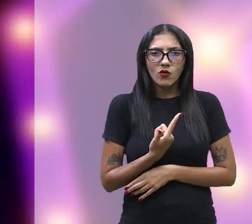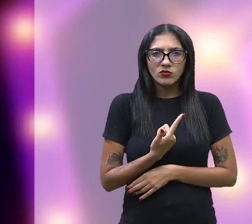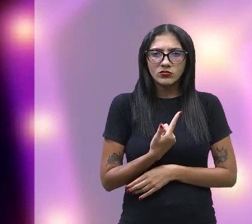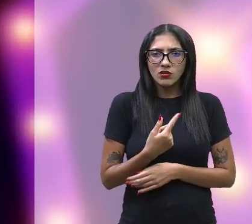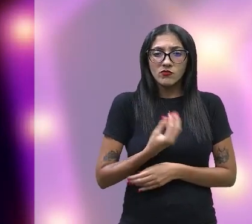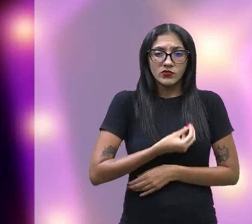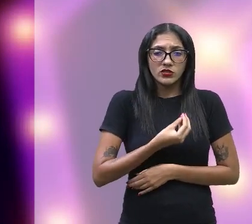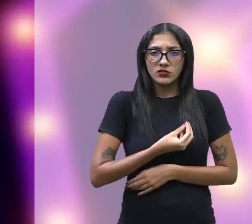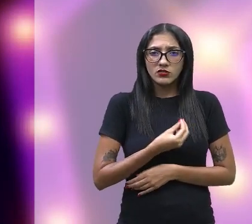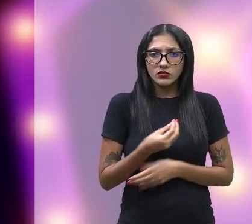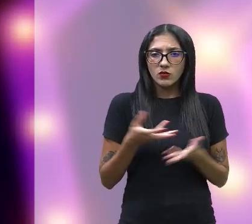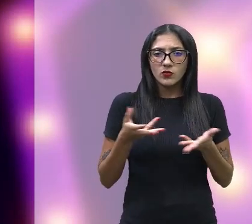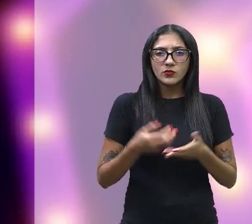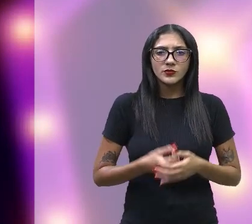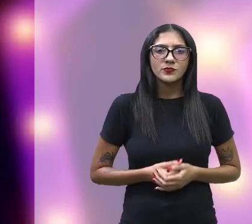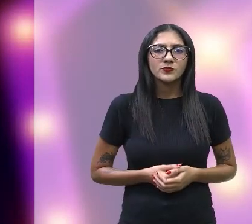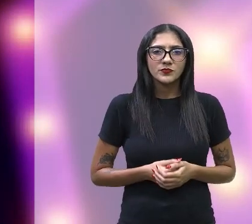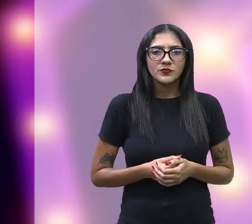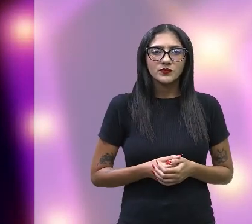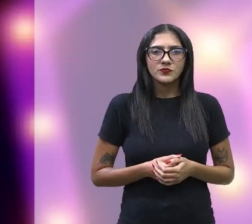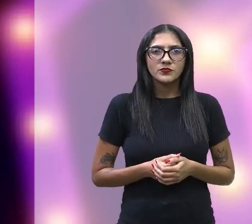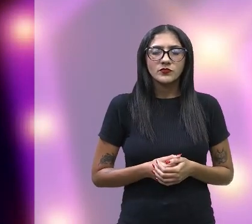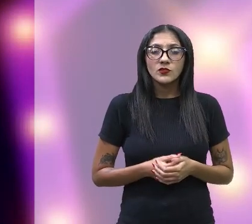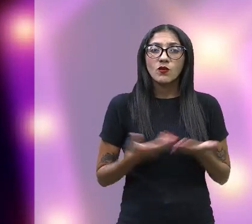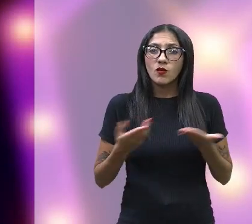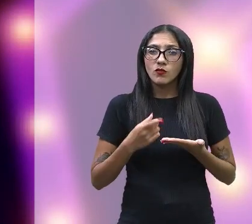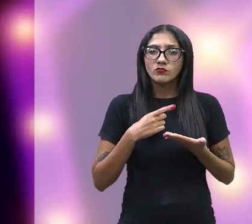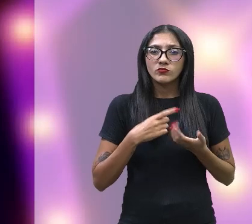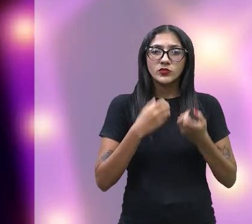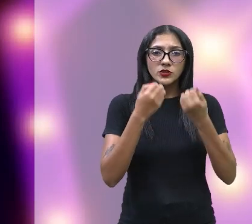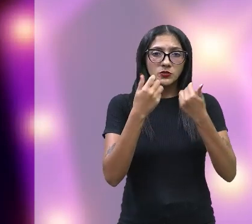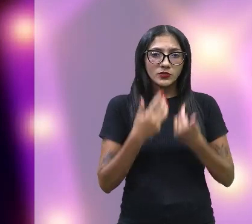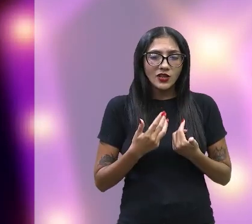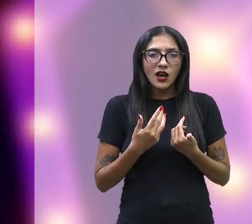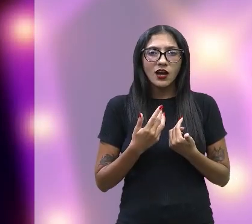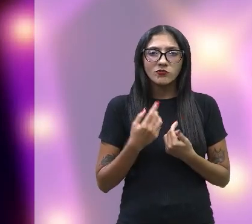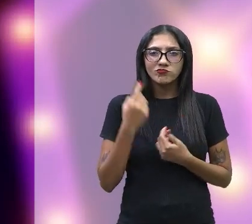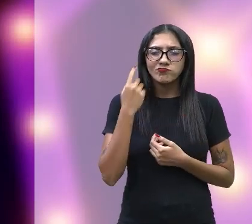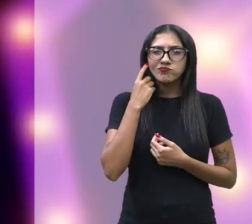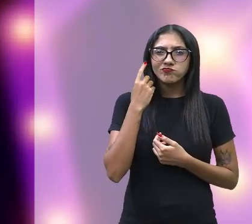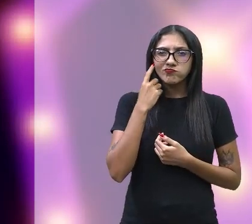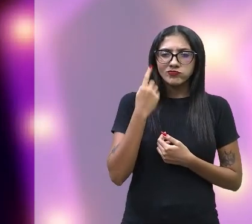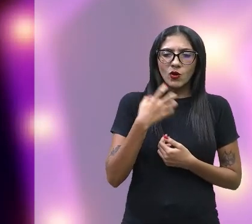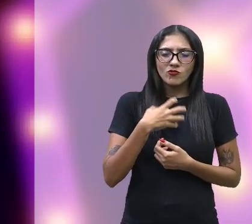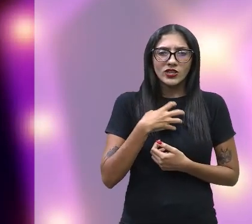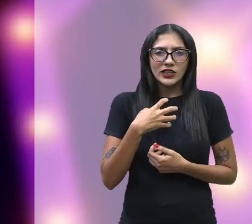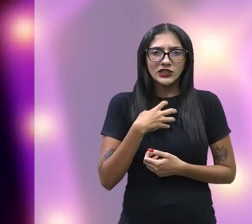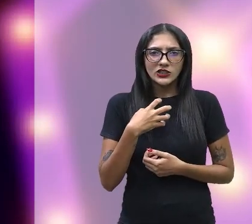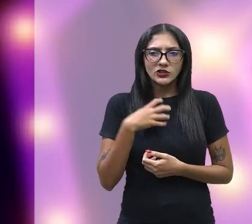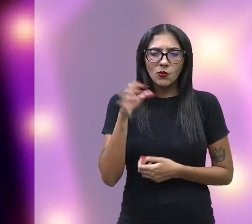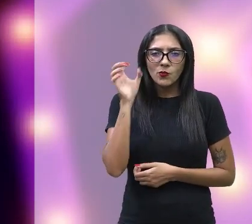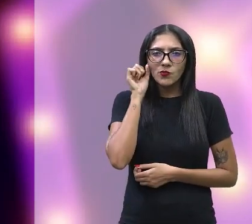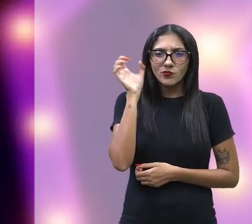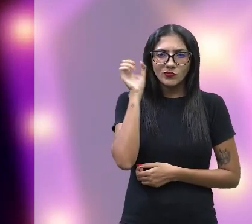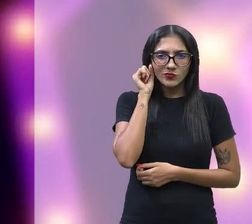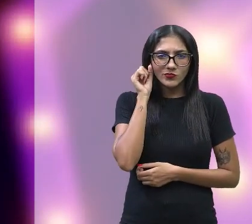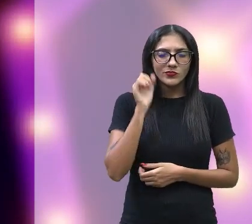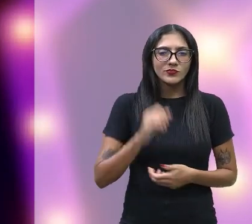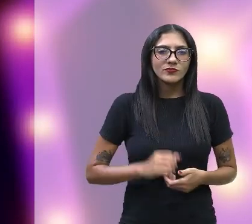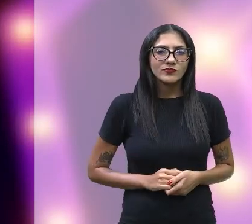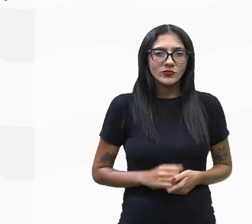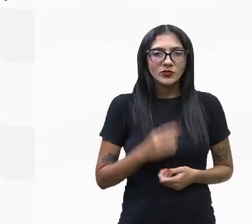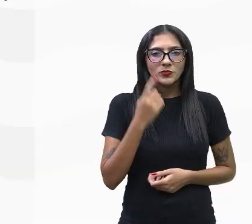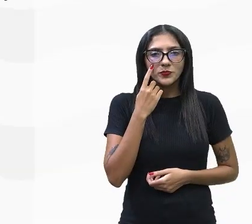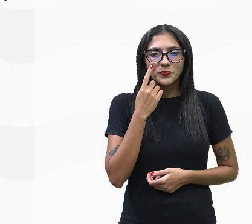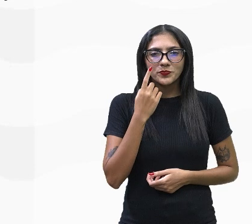realidade física? E aqui eu estou falando diretamente desse órgão sensorial aqui nosso, que é o ouvido. Vamos